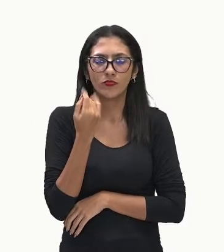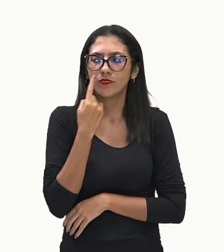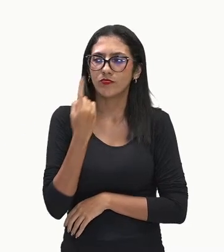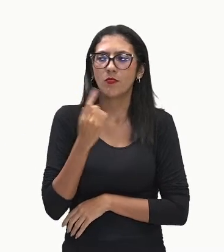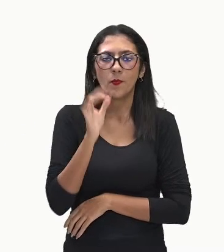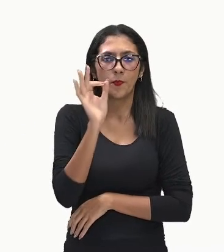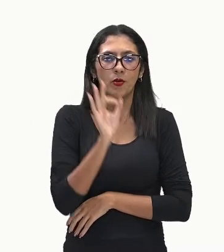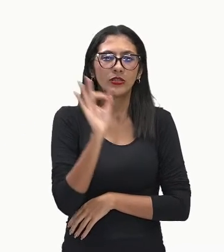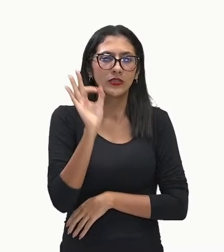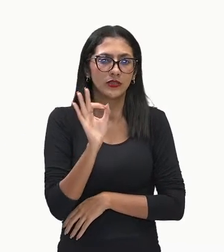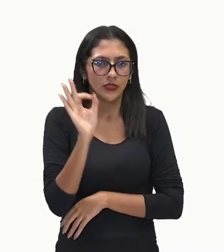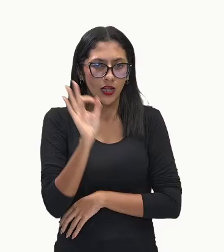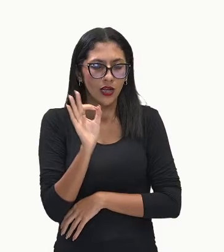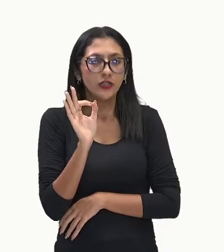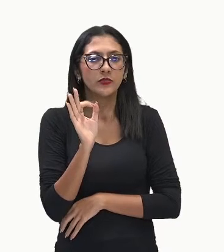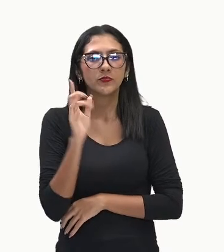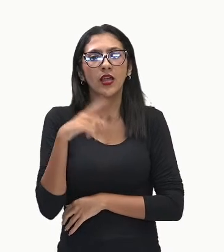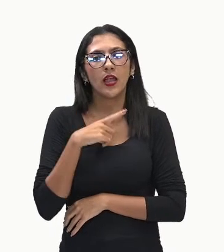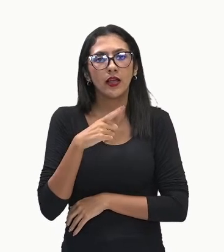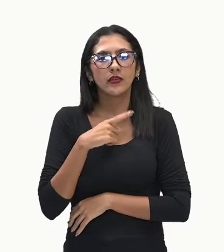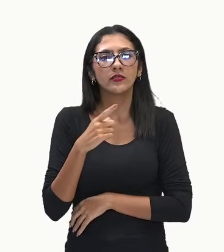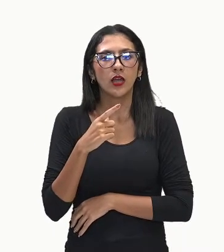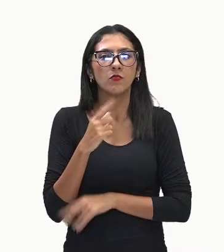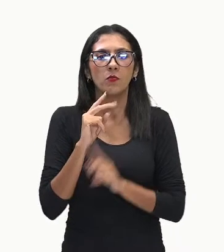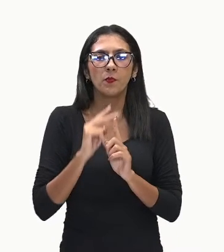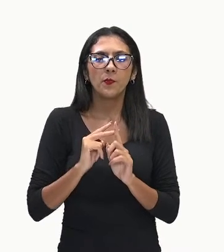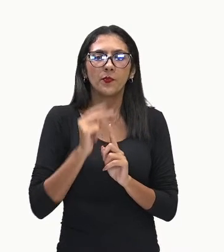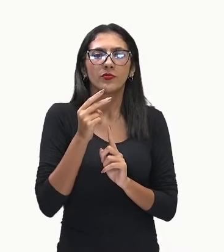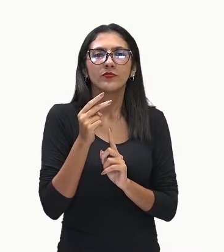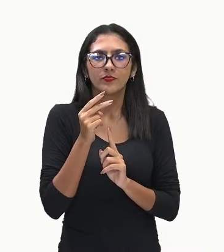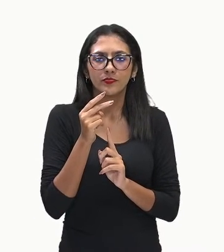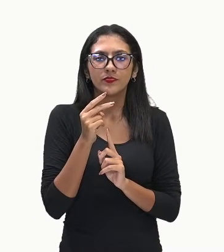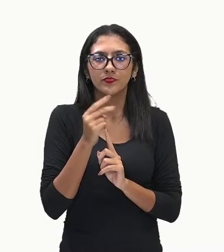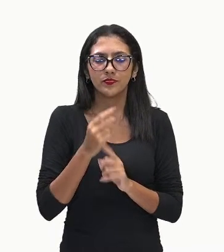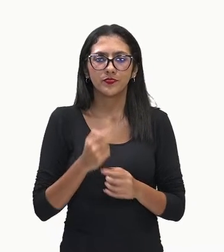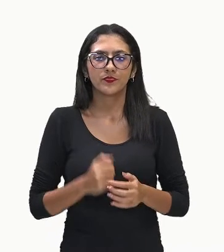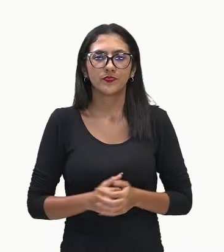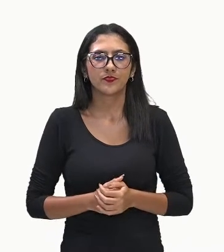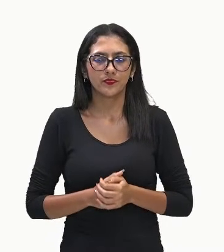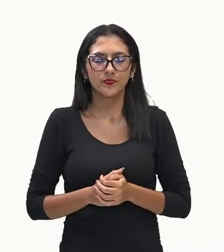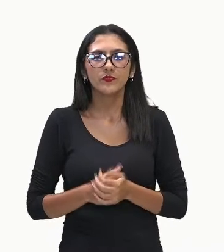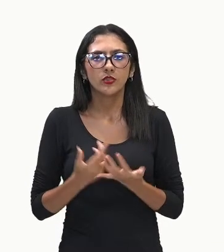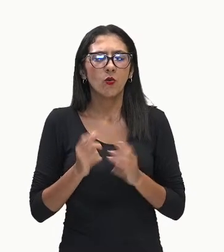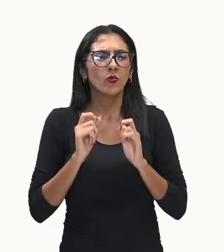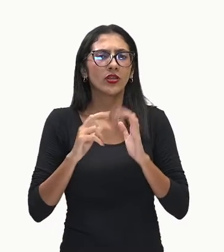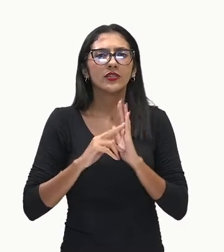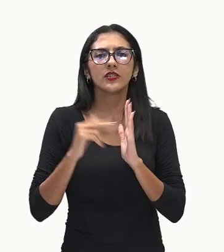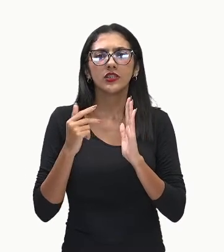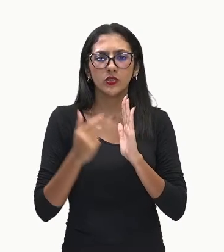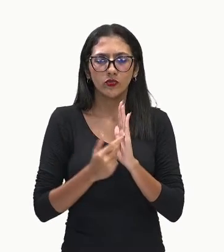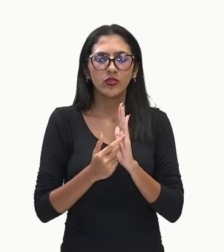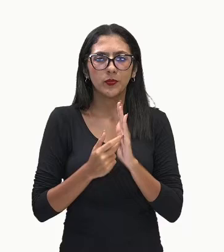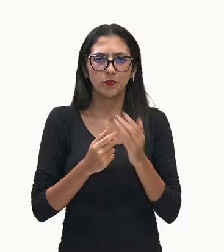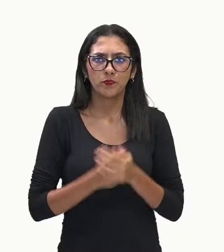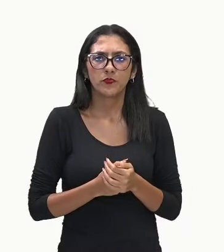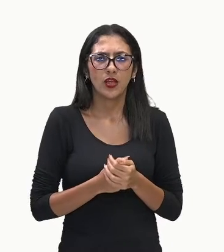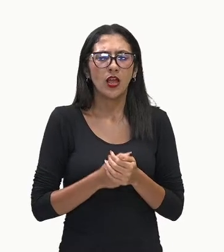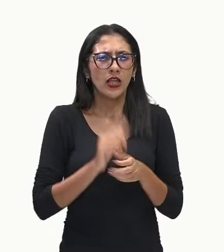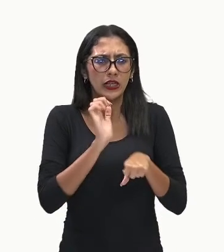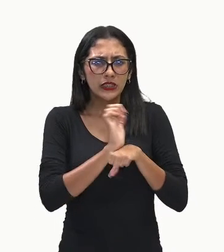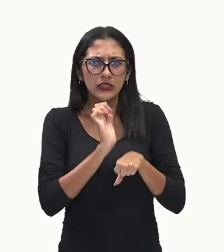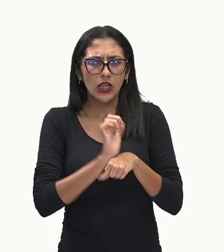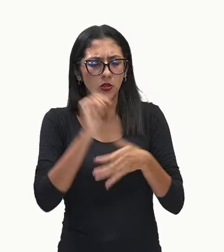percentuais, elas foram positivas, ou seja, em todos os estados houve um aumento,